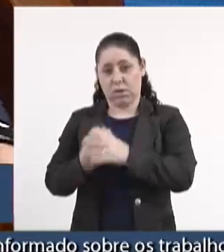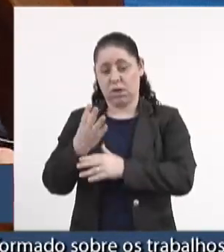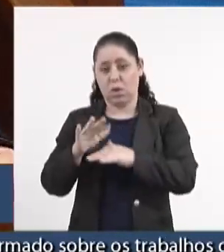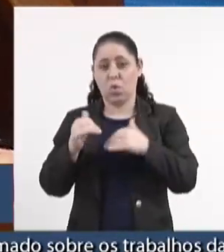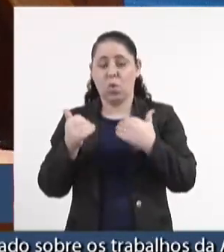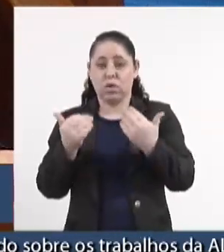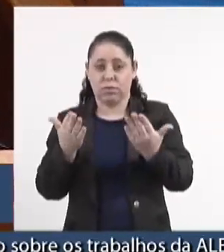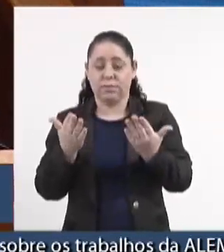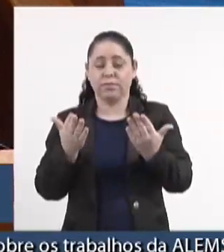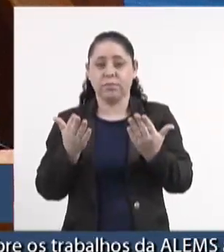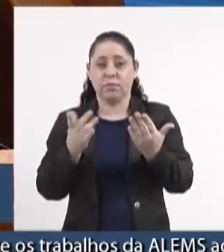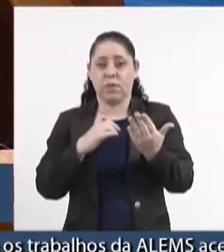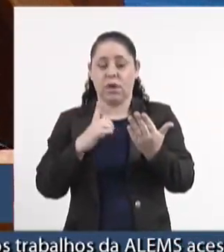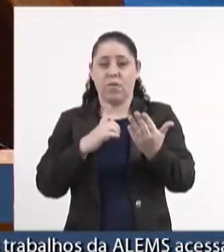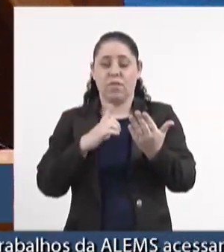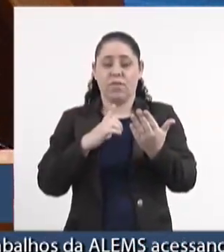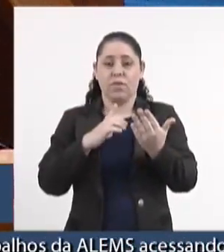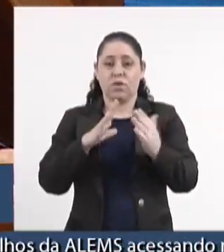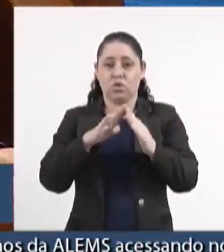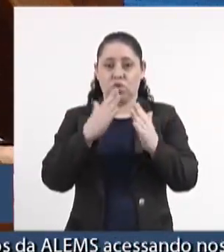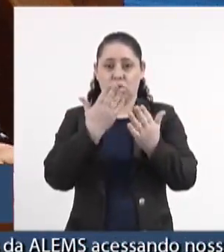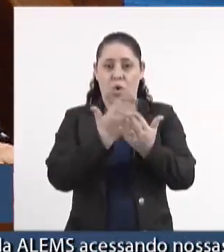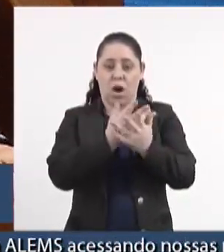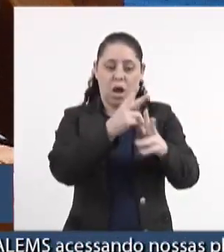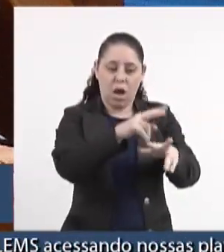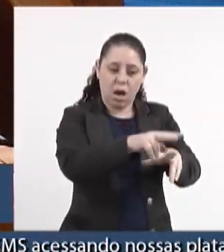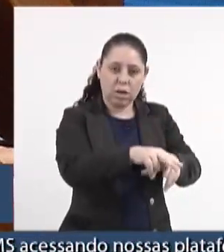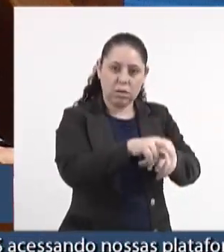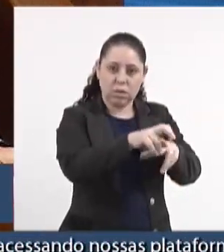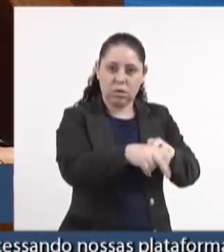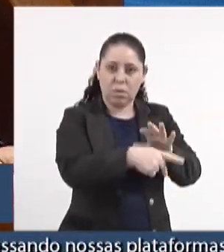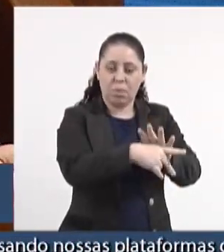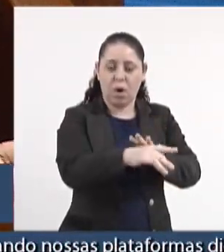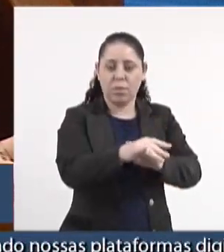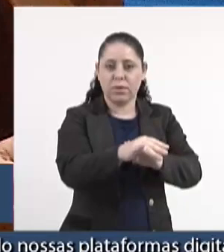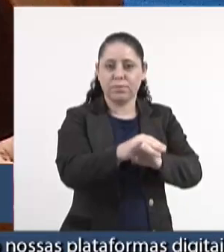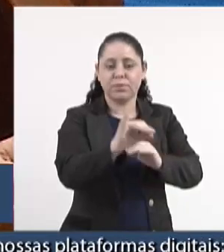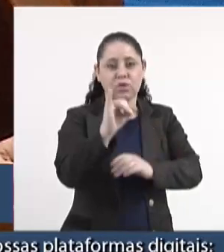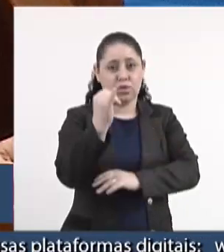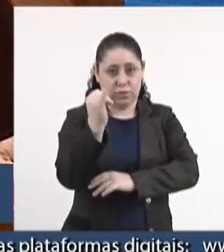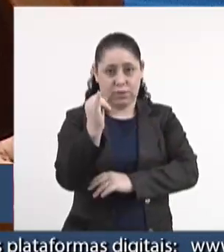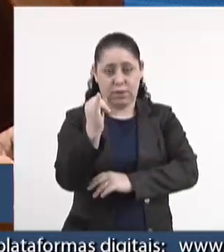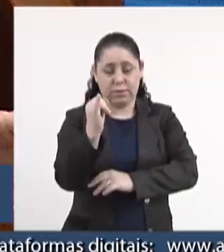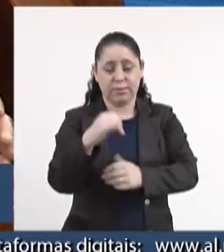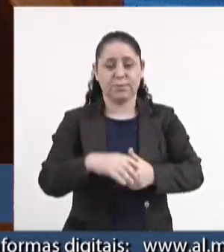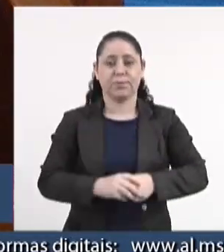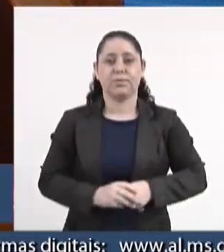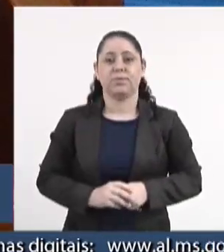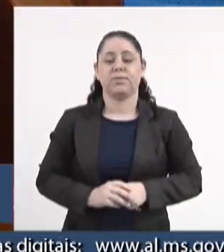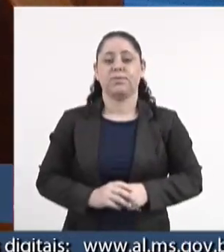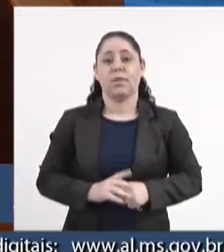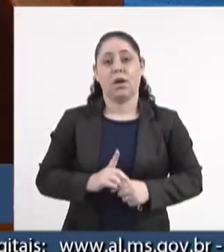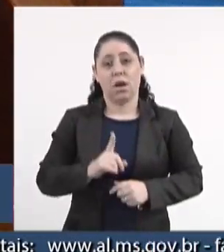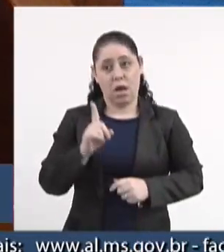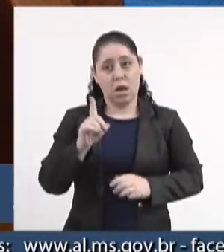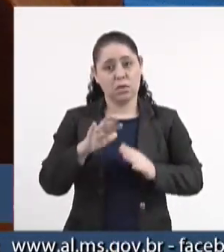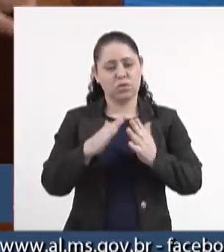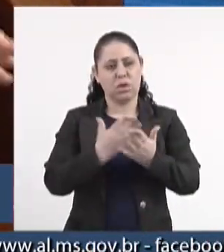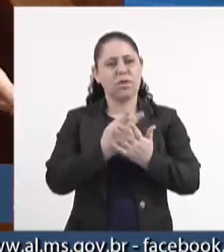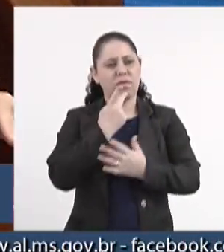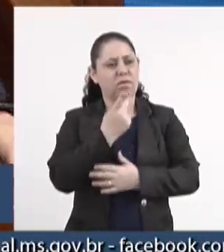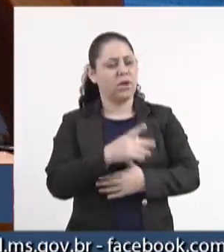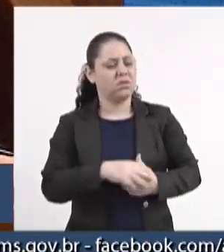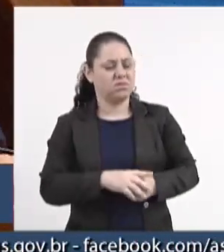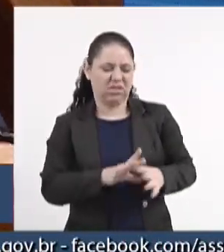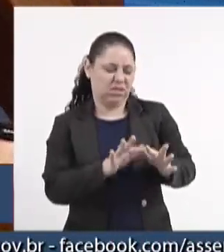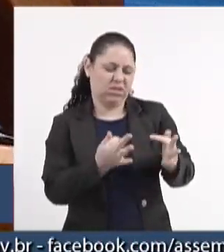criei o Colégio Agrícola de Viema, e lá eu falei, isso vai